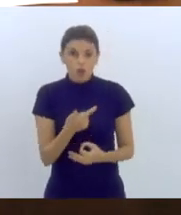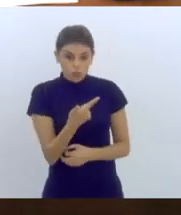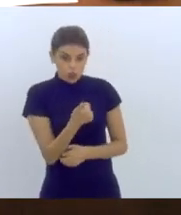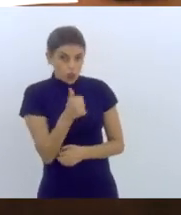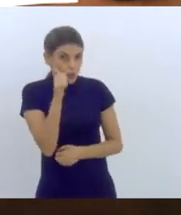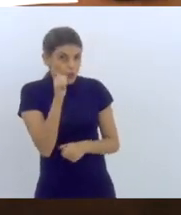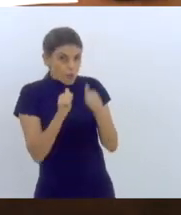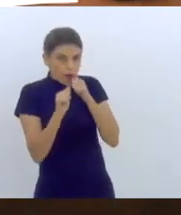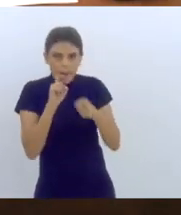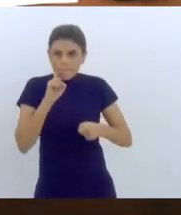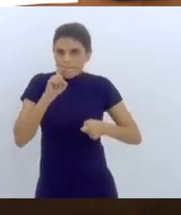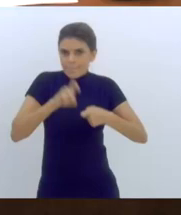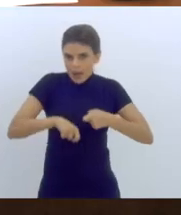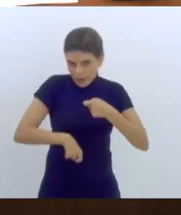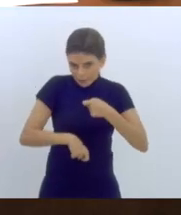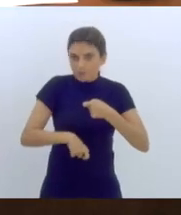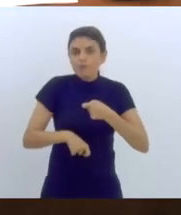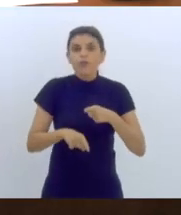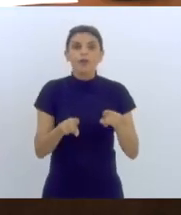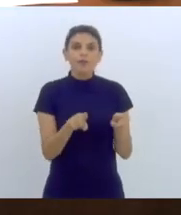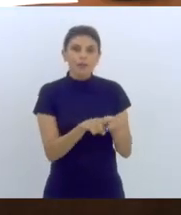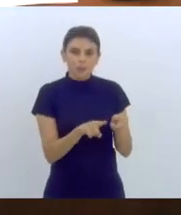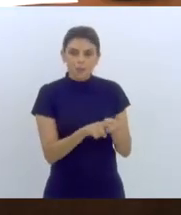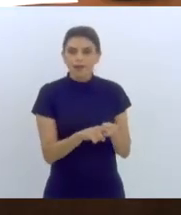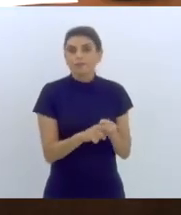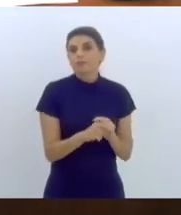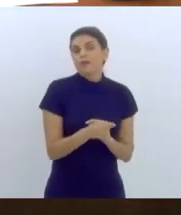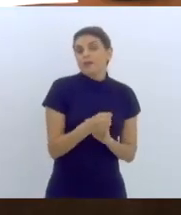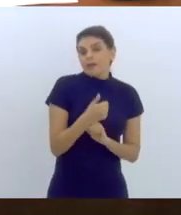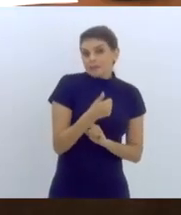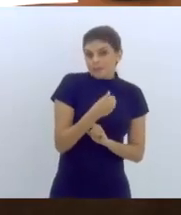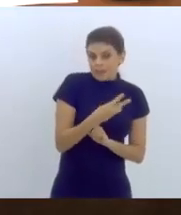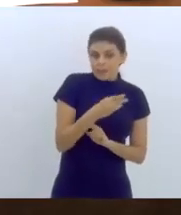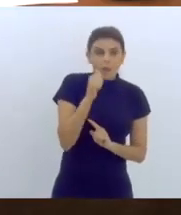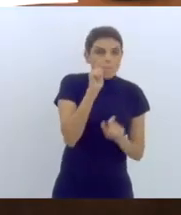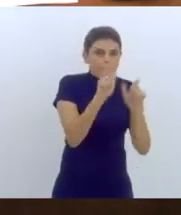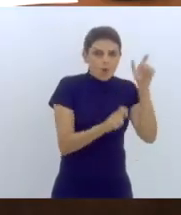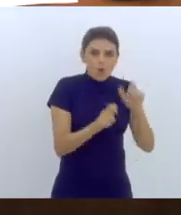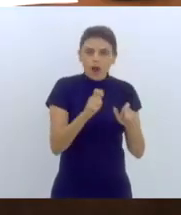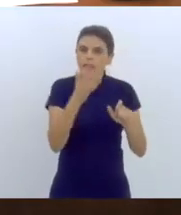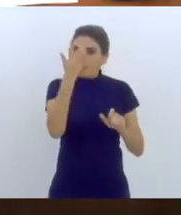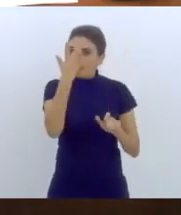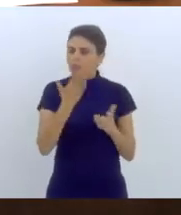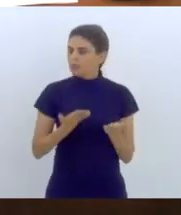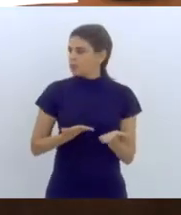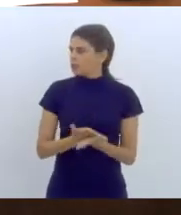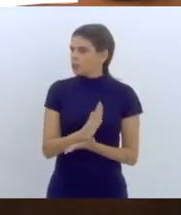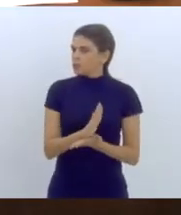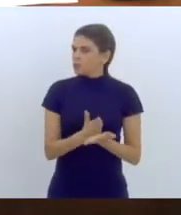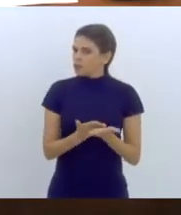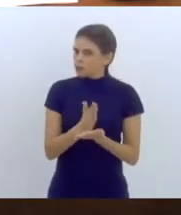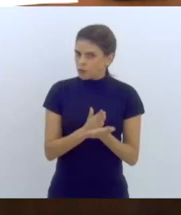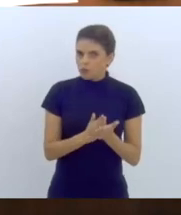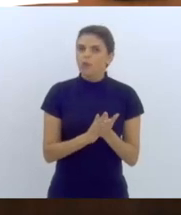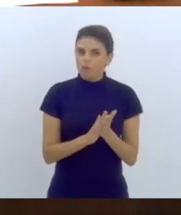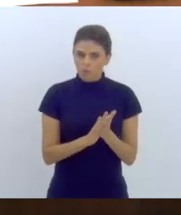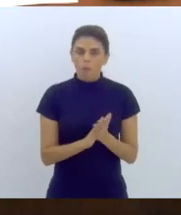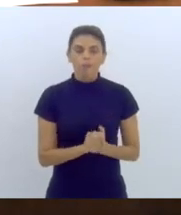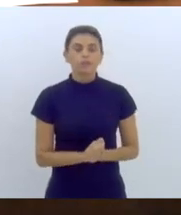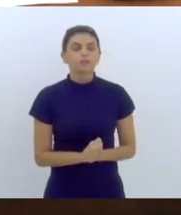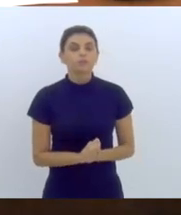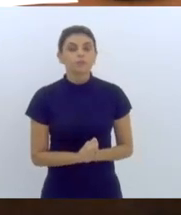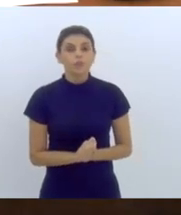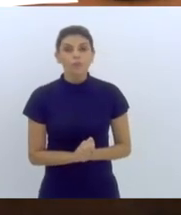e 3 mulheres vítimas de importunação sexual. O que nos chamou a atenção na análise do fato